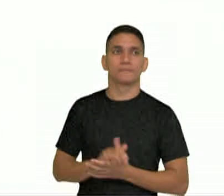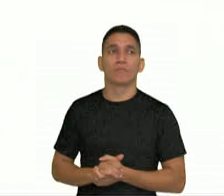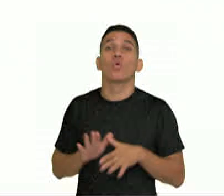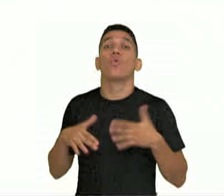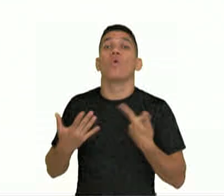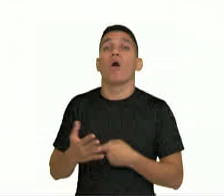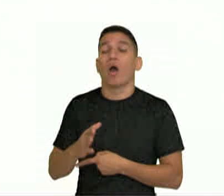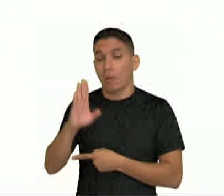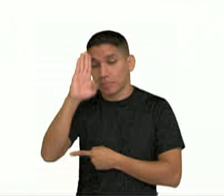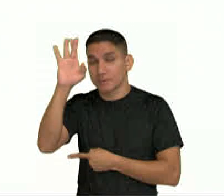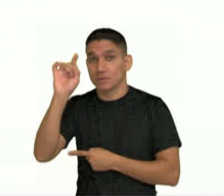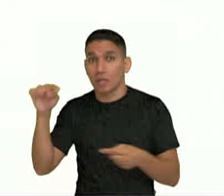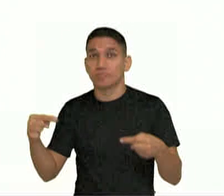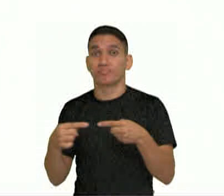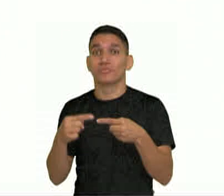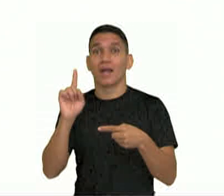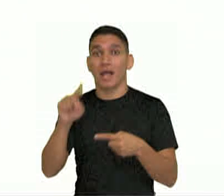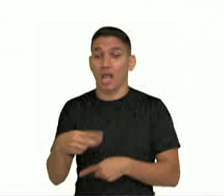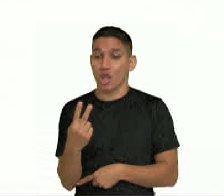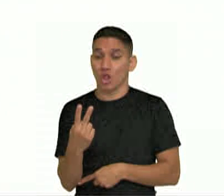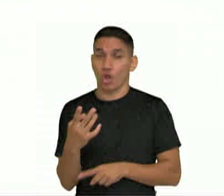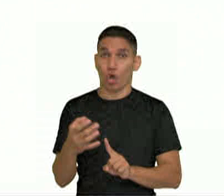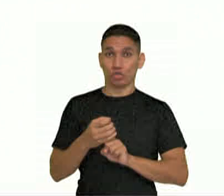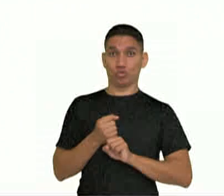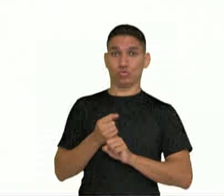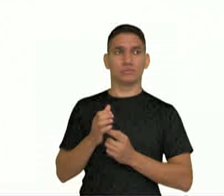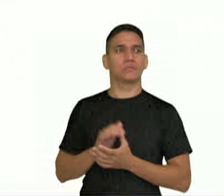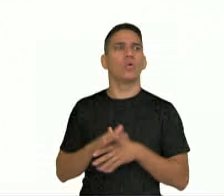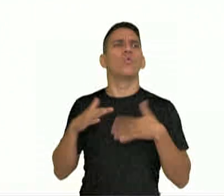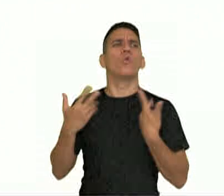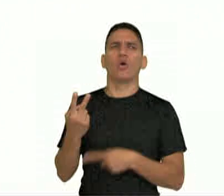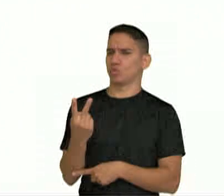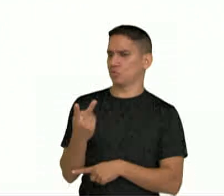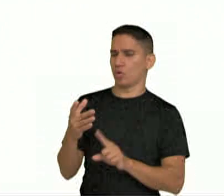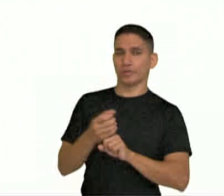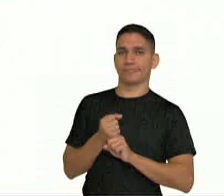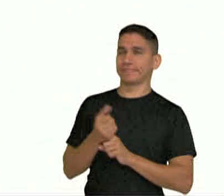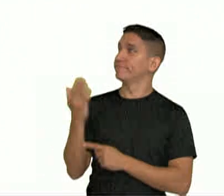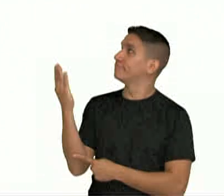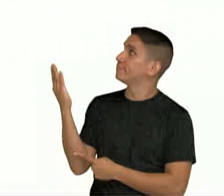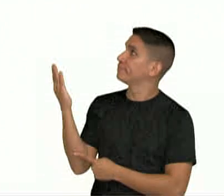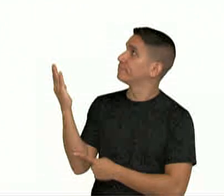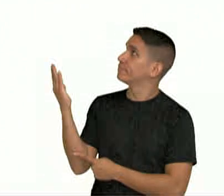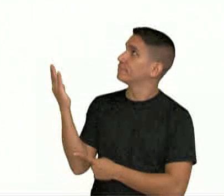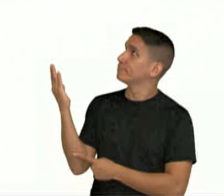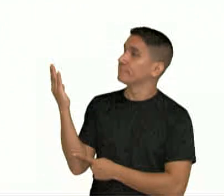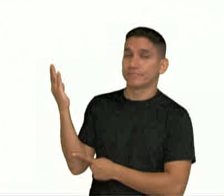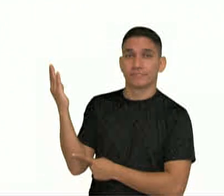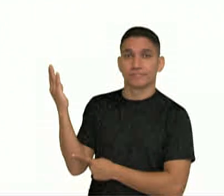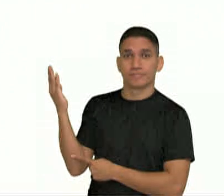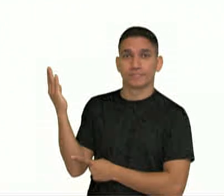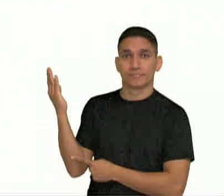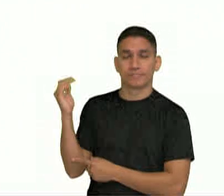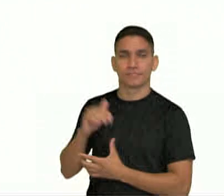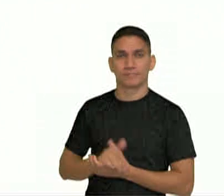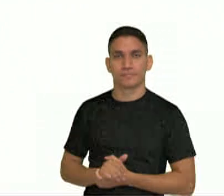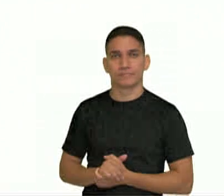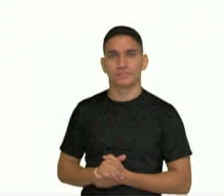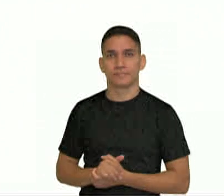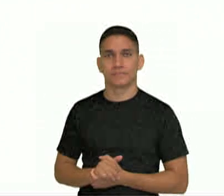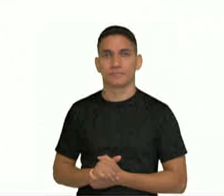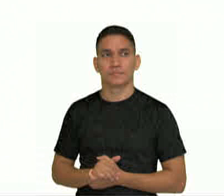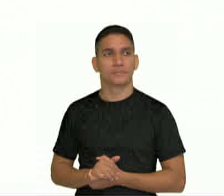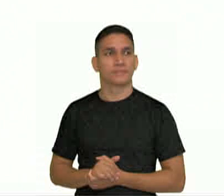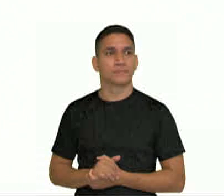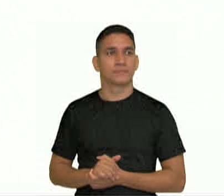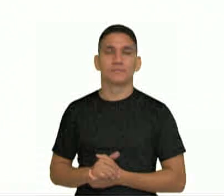vai me interessar? Onde tenha 2 dominantes. Quais é os que têm 2 dominantes? Azão, Azinho, Bzinho, Bzinho, Czão,